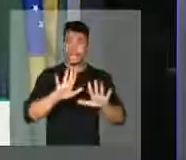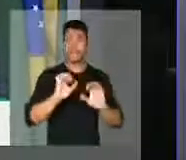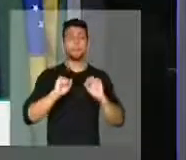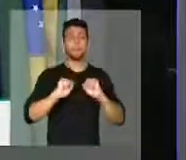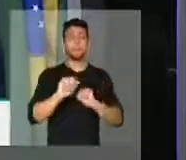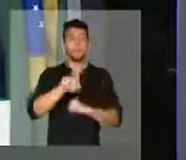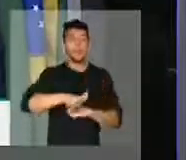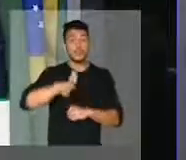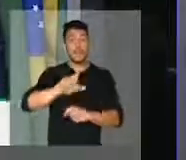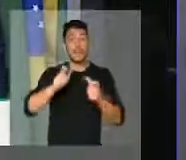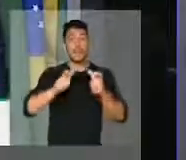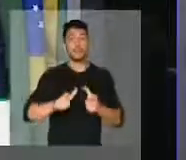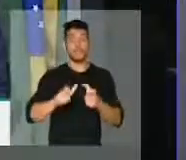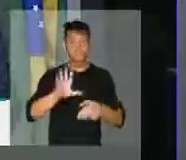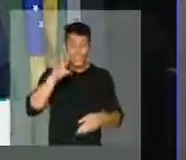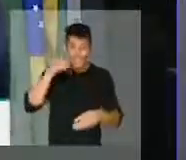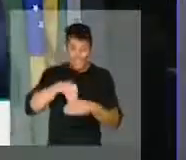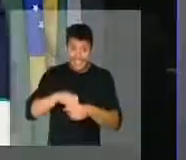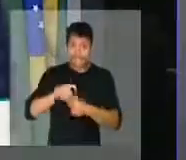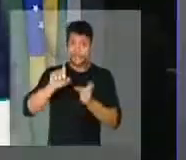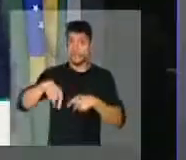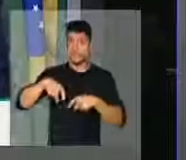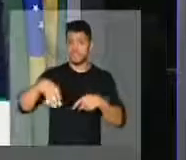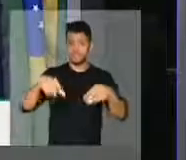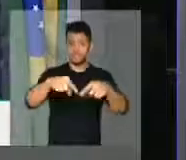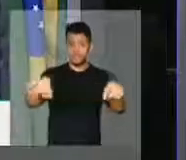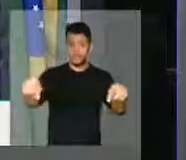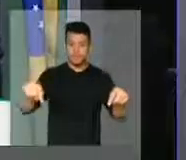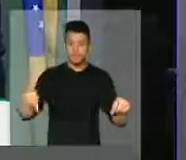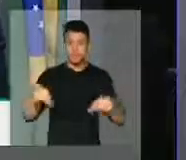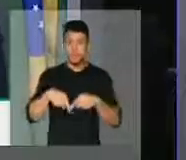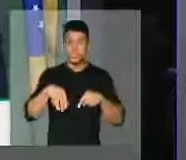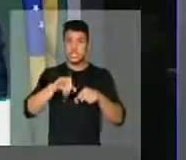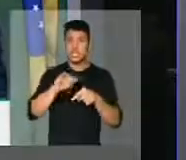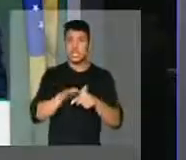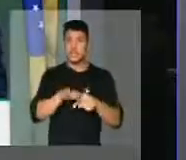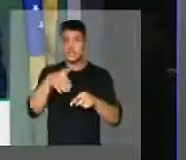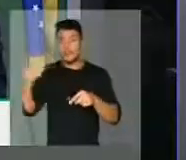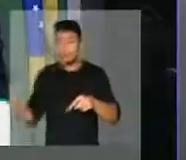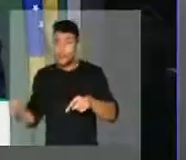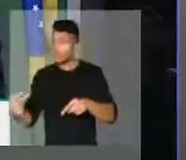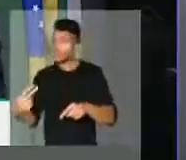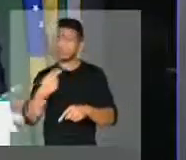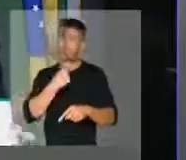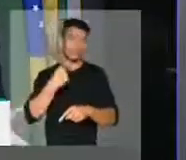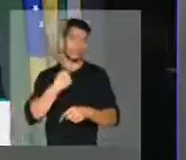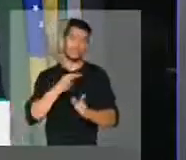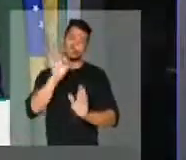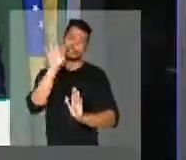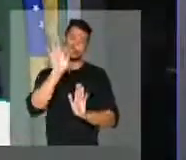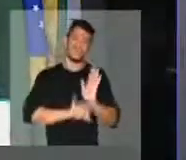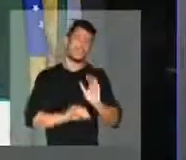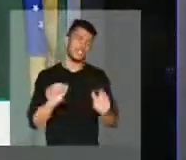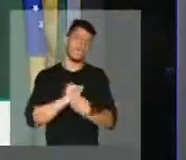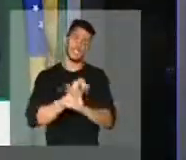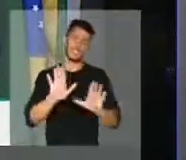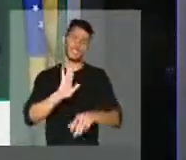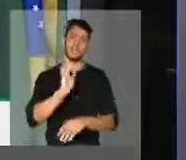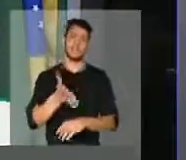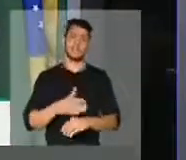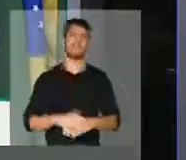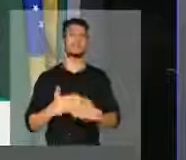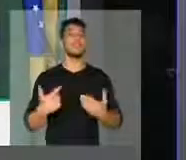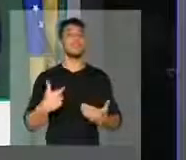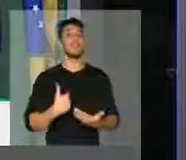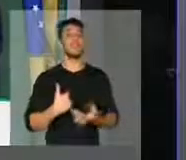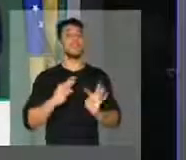usar a arma dentro da fazenda, nos limites da sua propriedade. O texto da lei está muito claro. Então, encerro